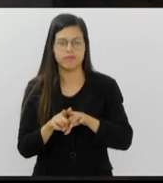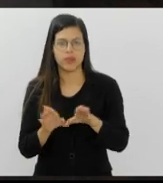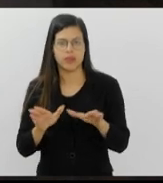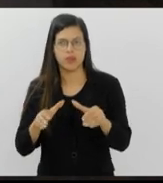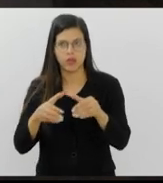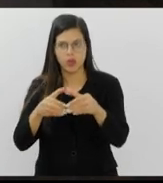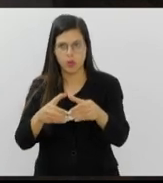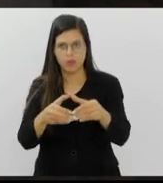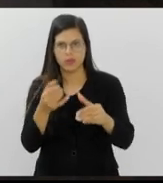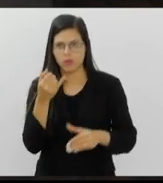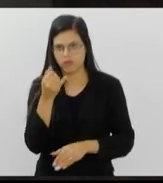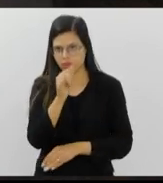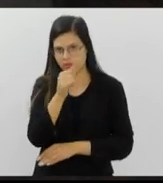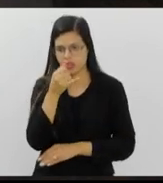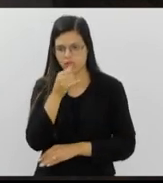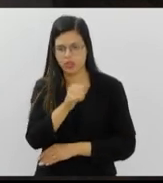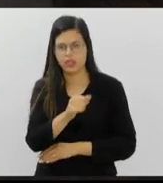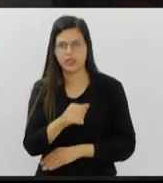de Energia.